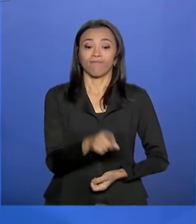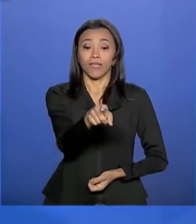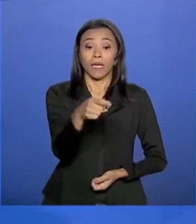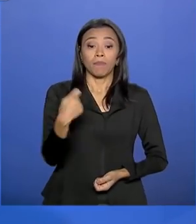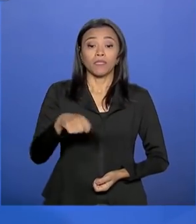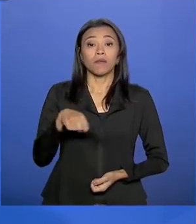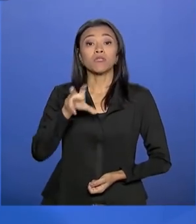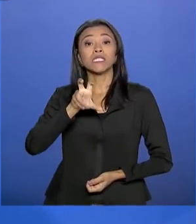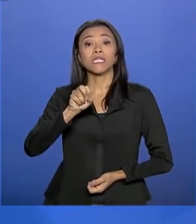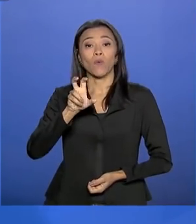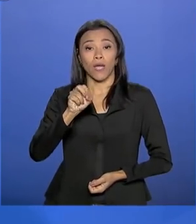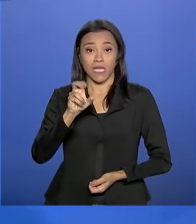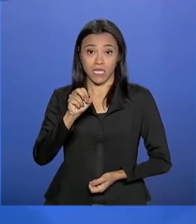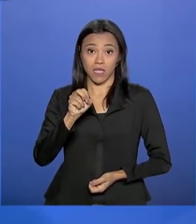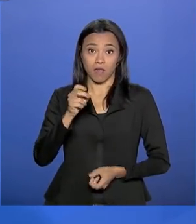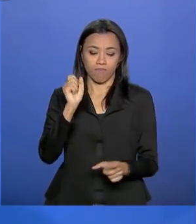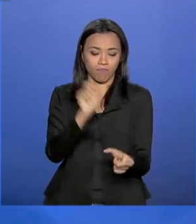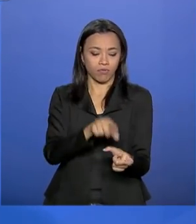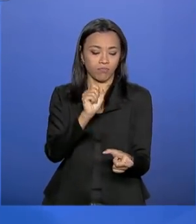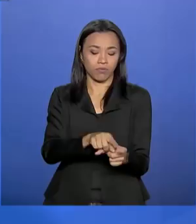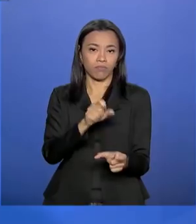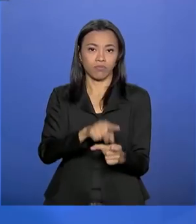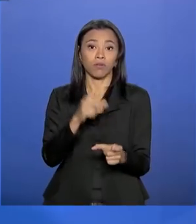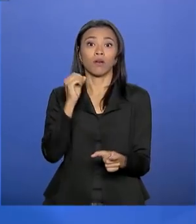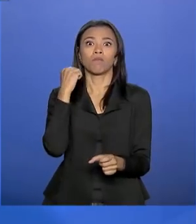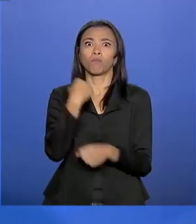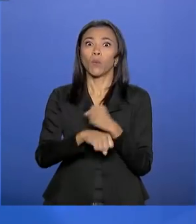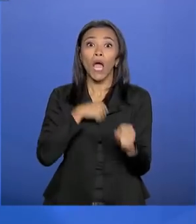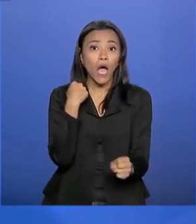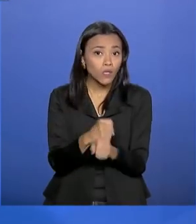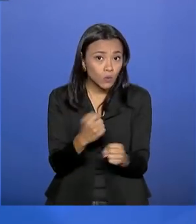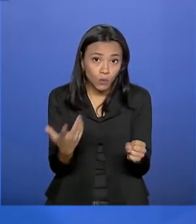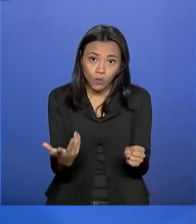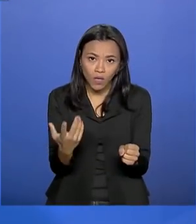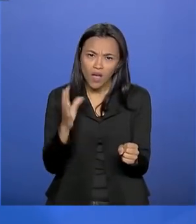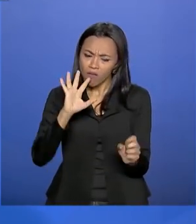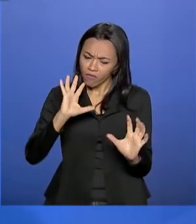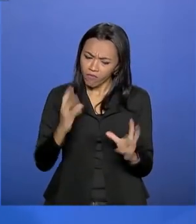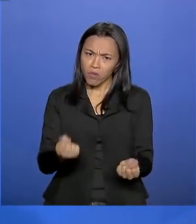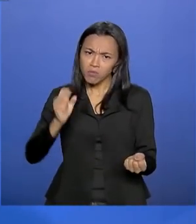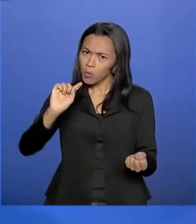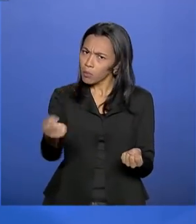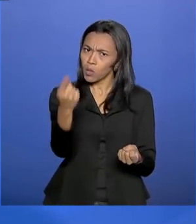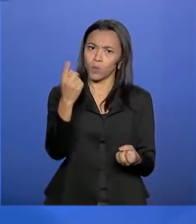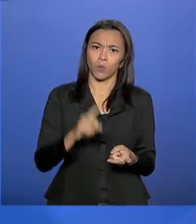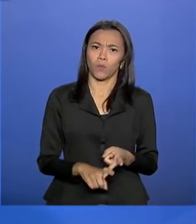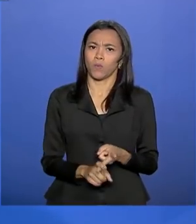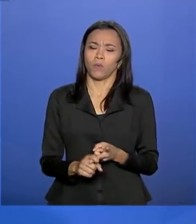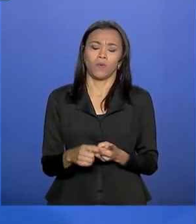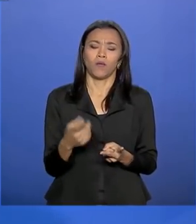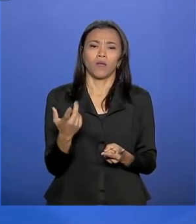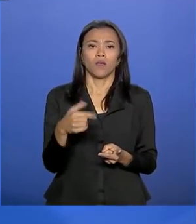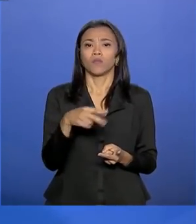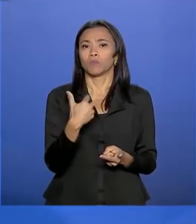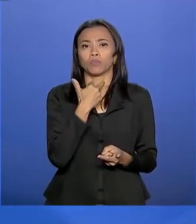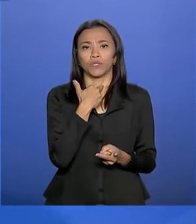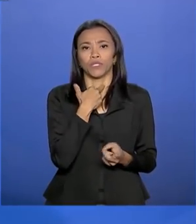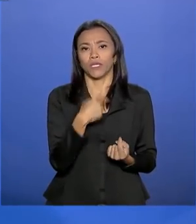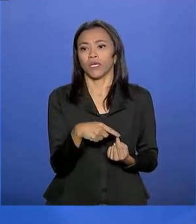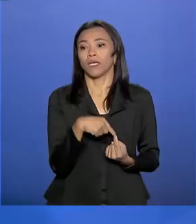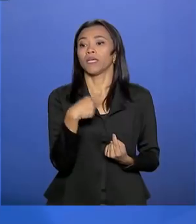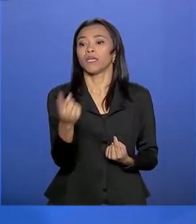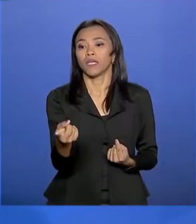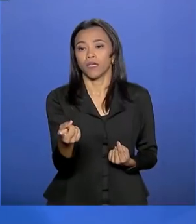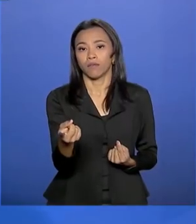cartuchos por ano não passou pra mim o pessoal do caqui não podia ele voltar para o local de